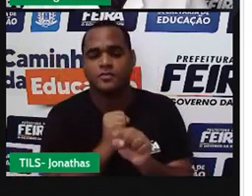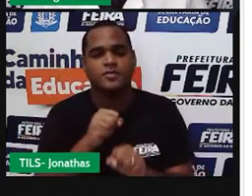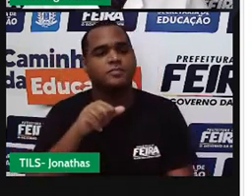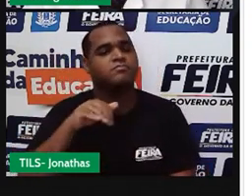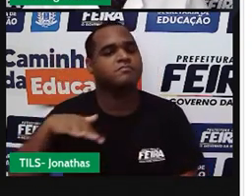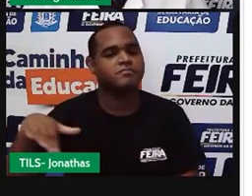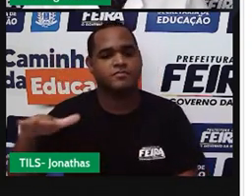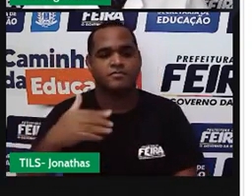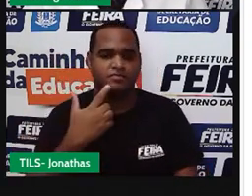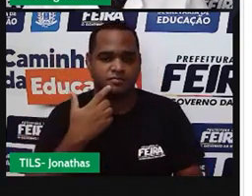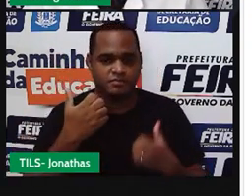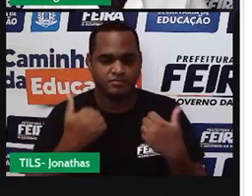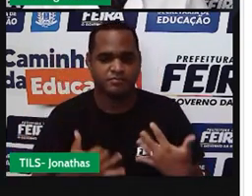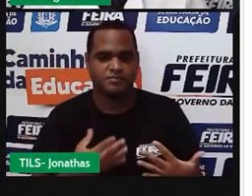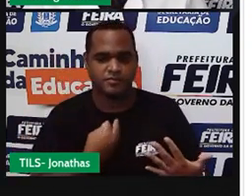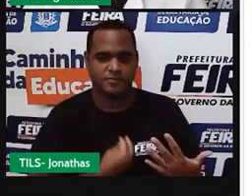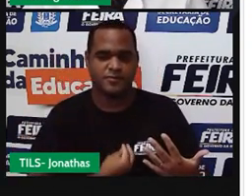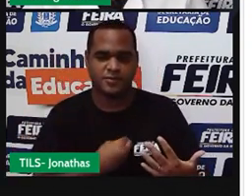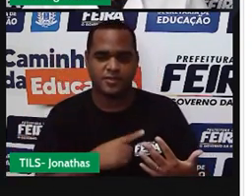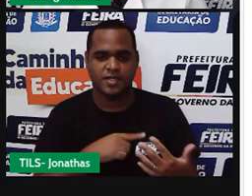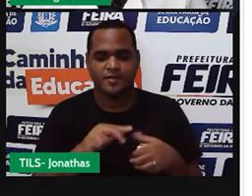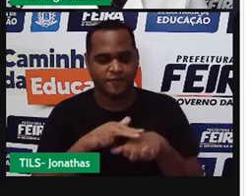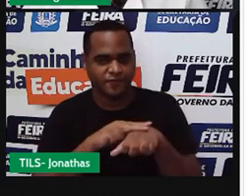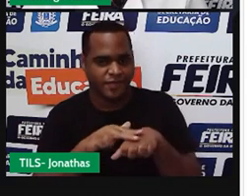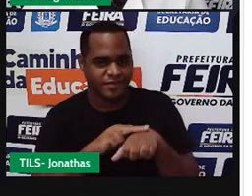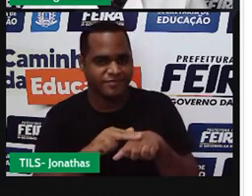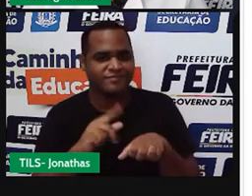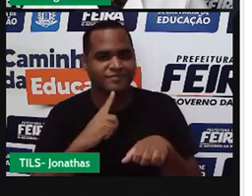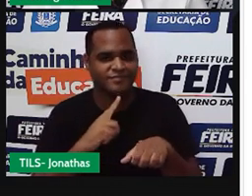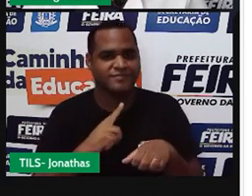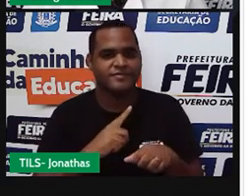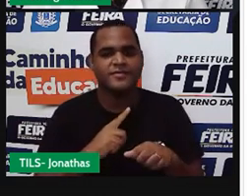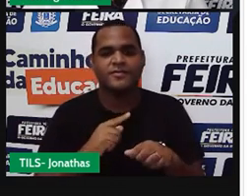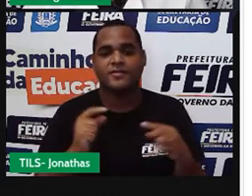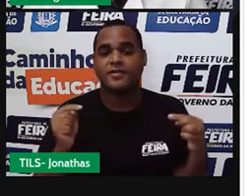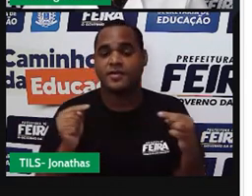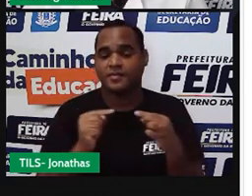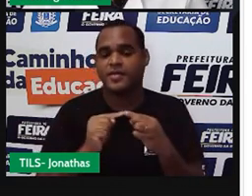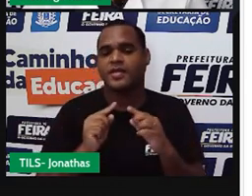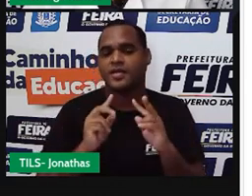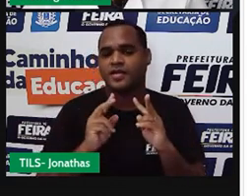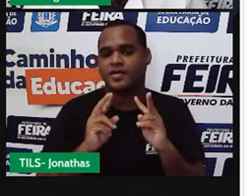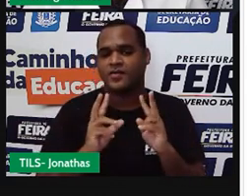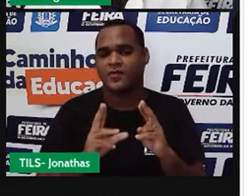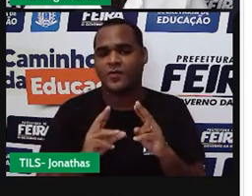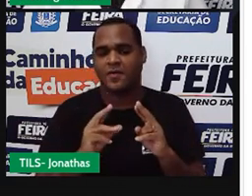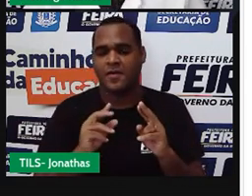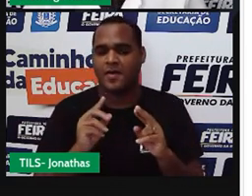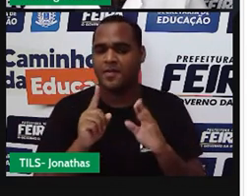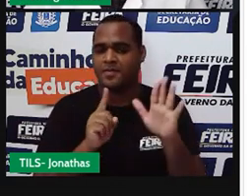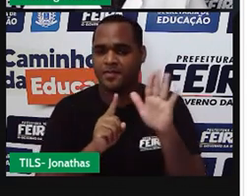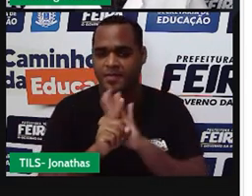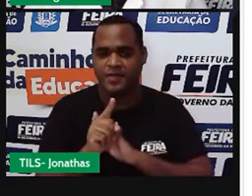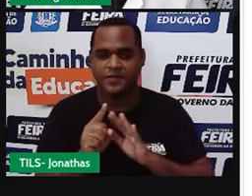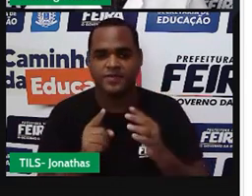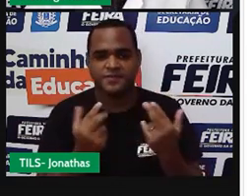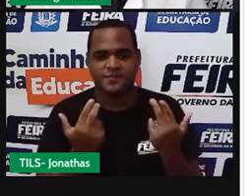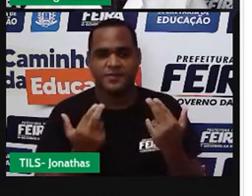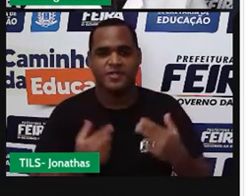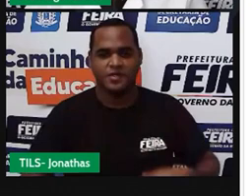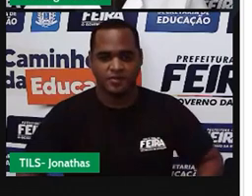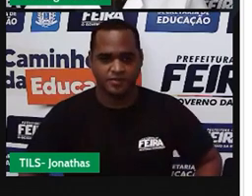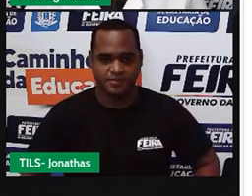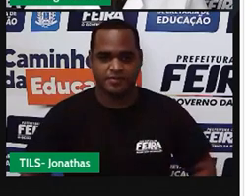que corresponde a essa parte verde aqui e que responde a pergunta a